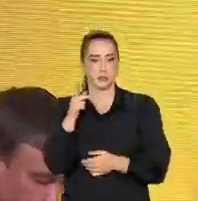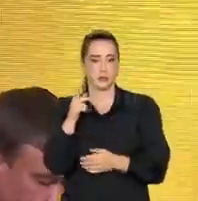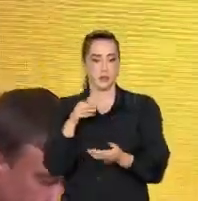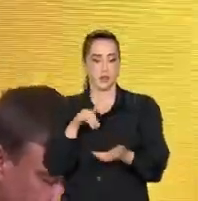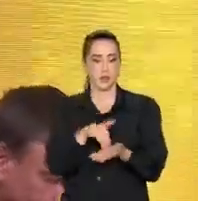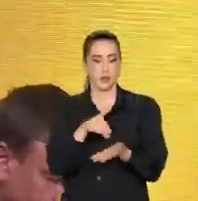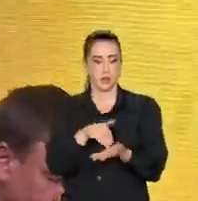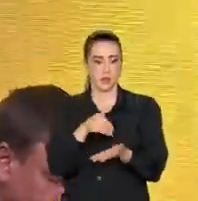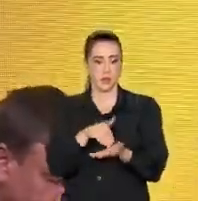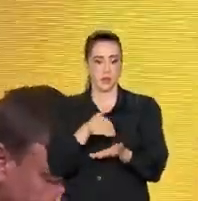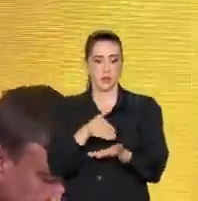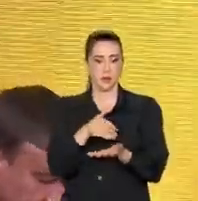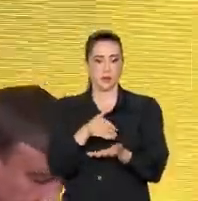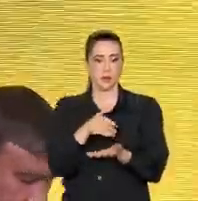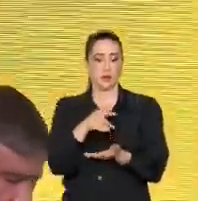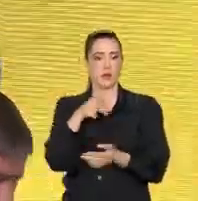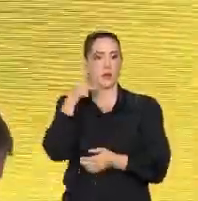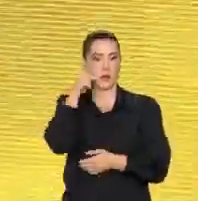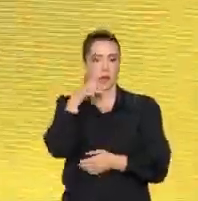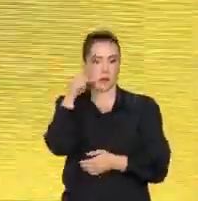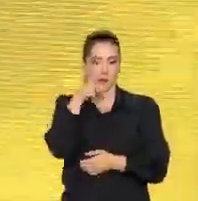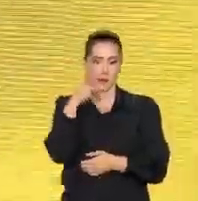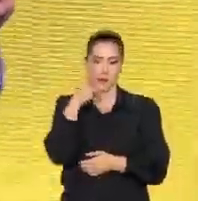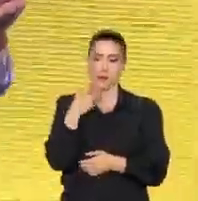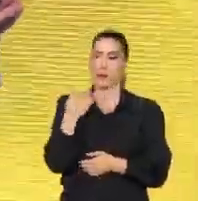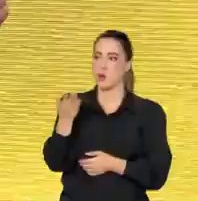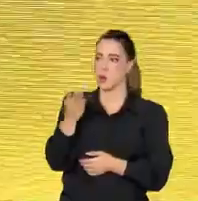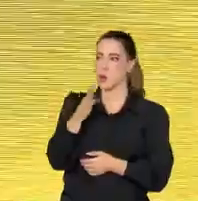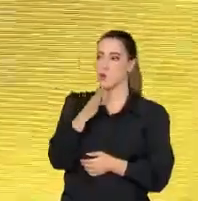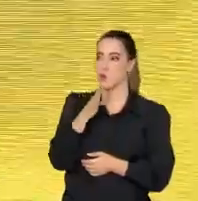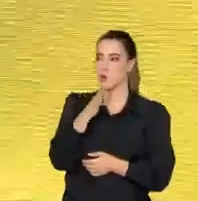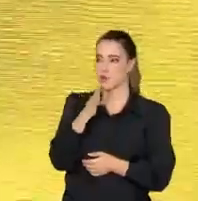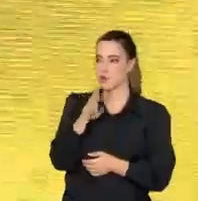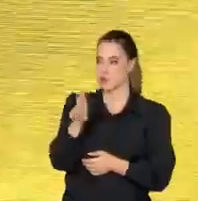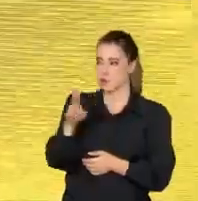o Robertão, conhecido como Robertão, mas,